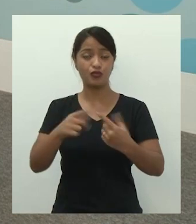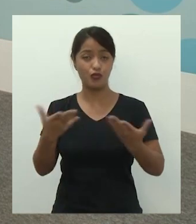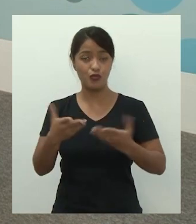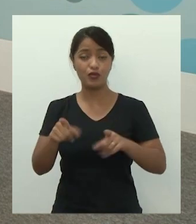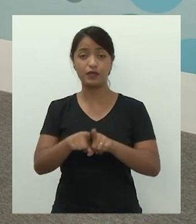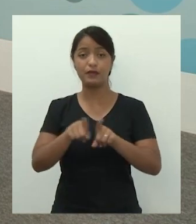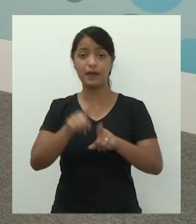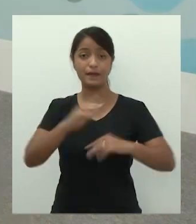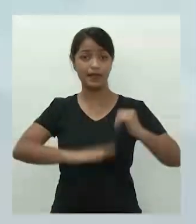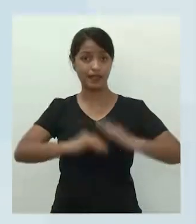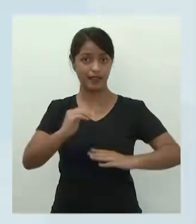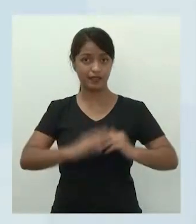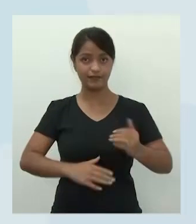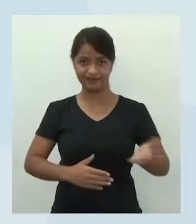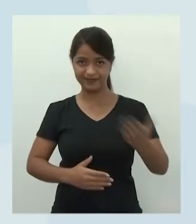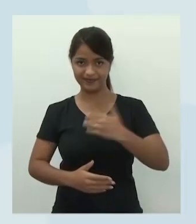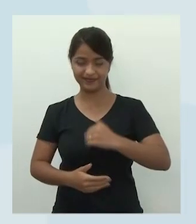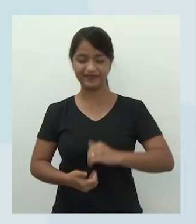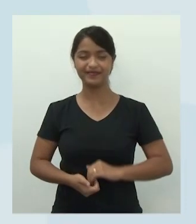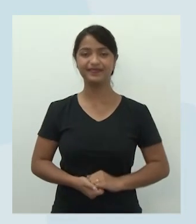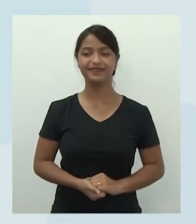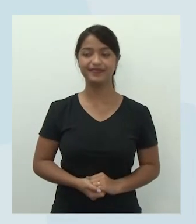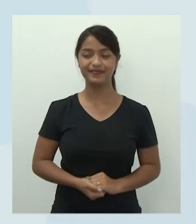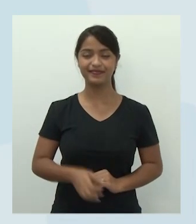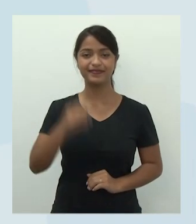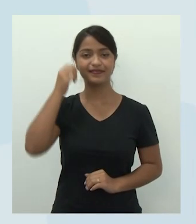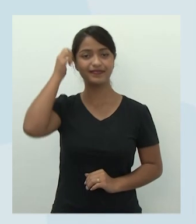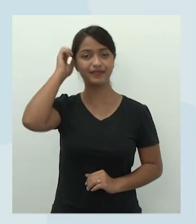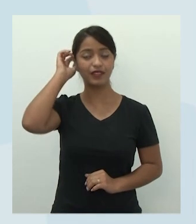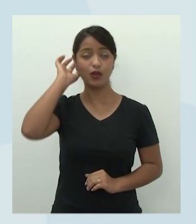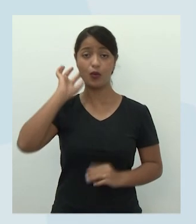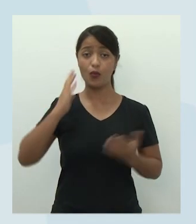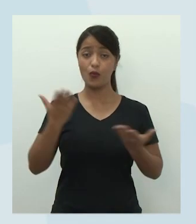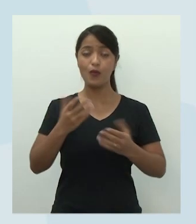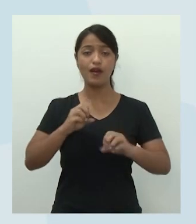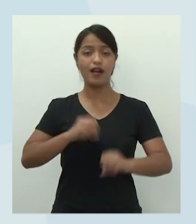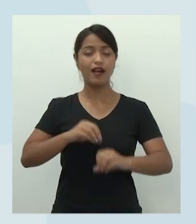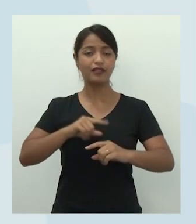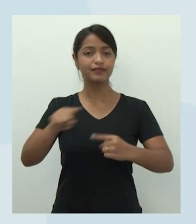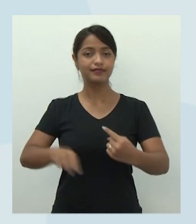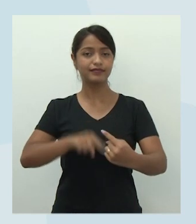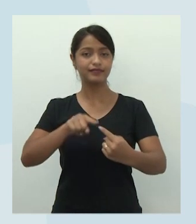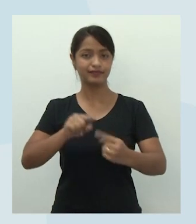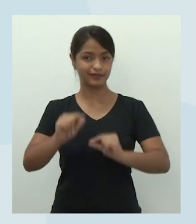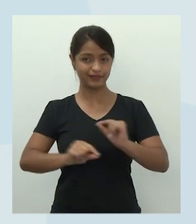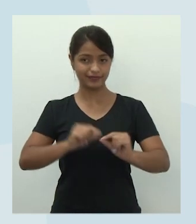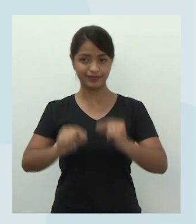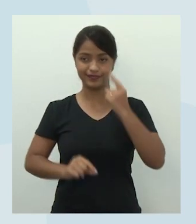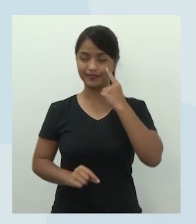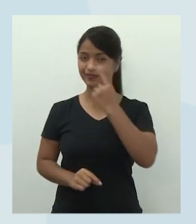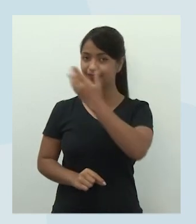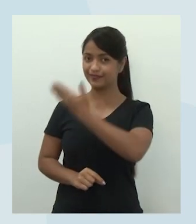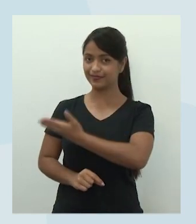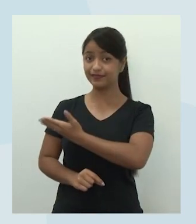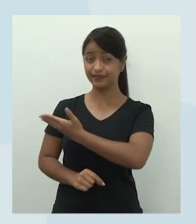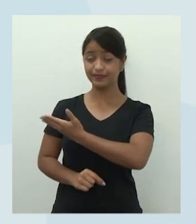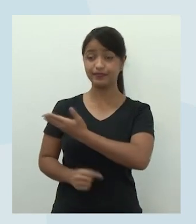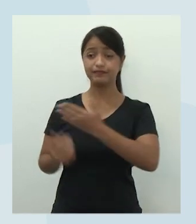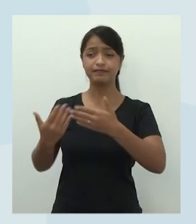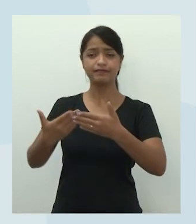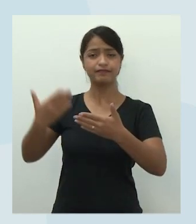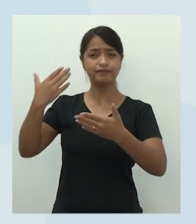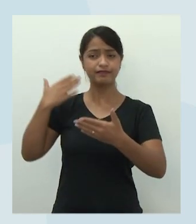habilidade da aula de hoje. Vamos lá. Os nossos objetivos da aula são apresentar um breve histórico da formação